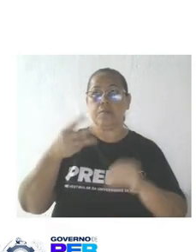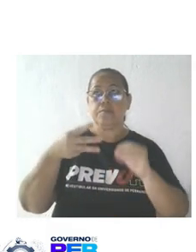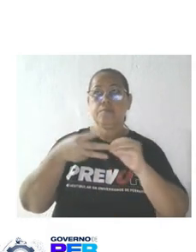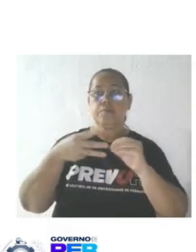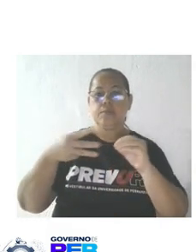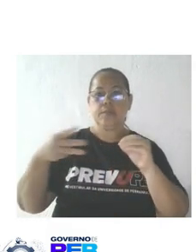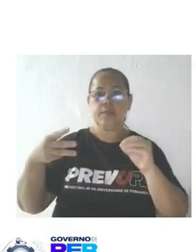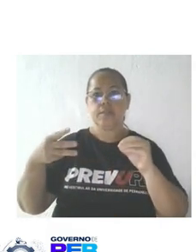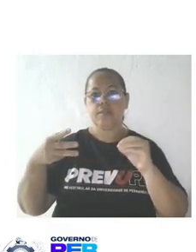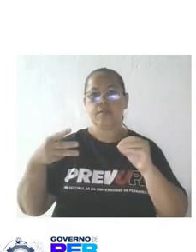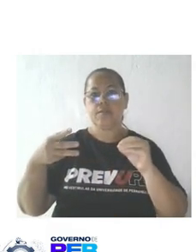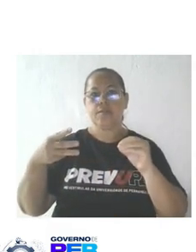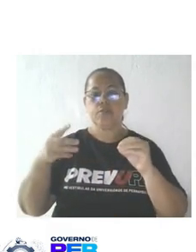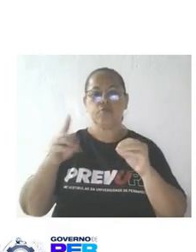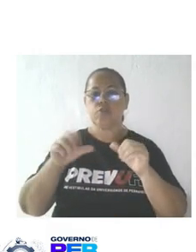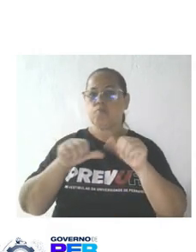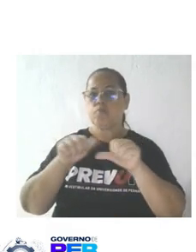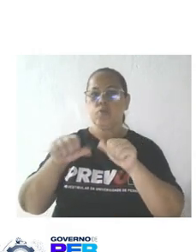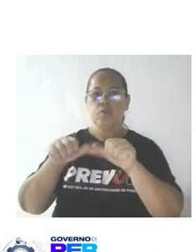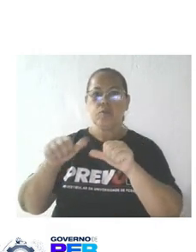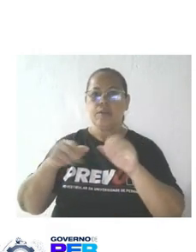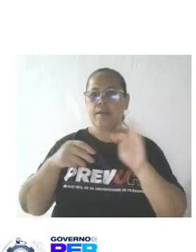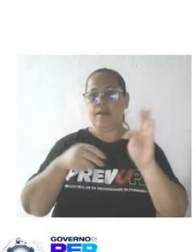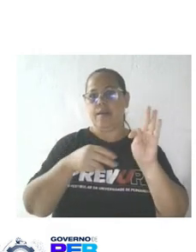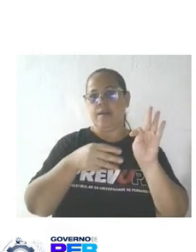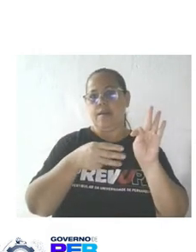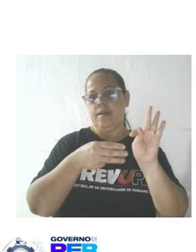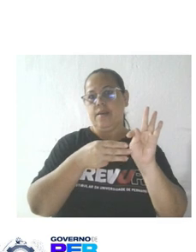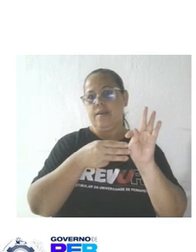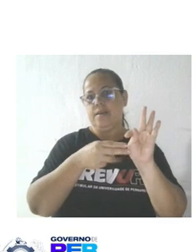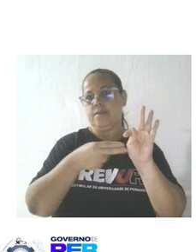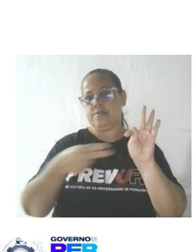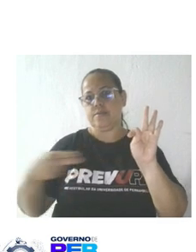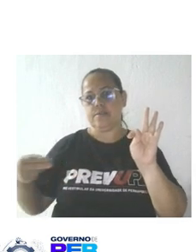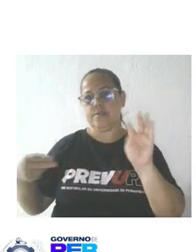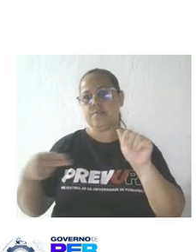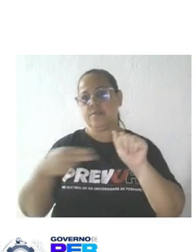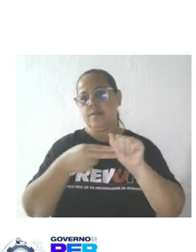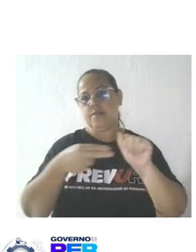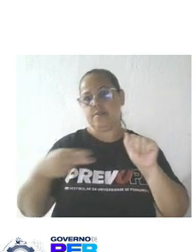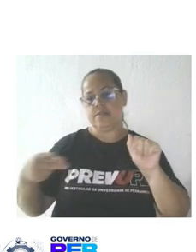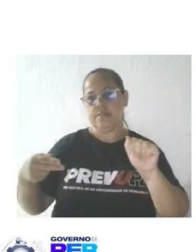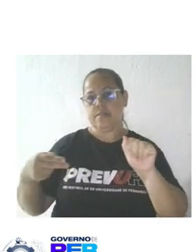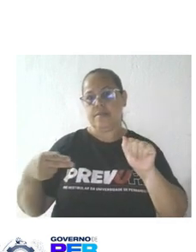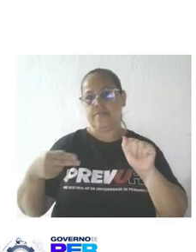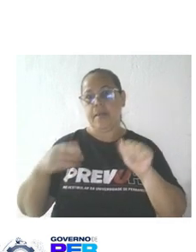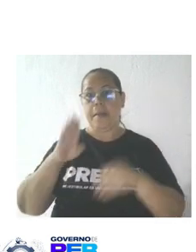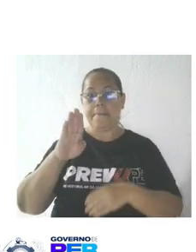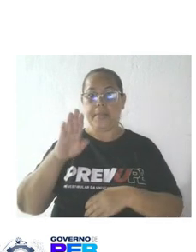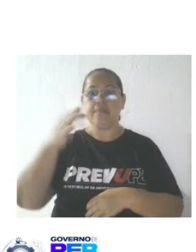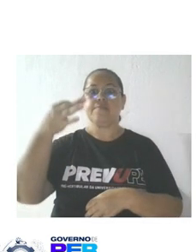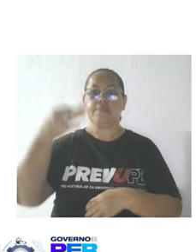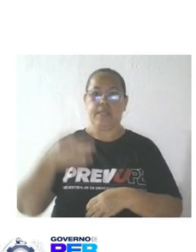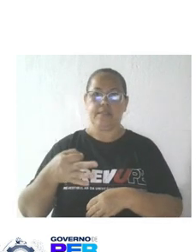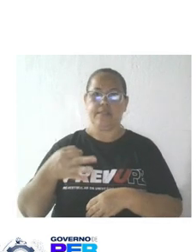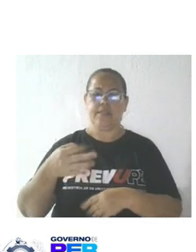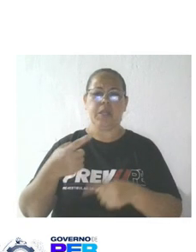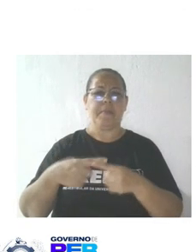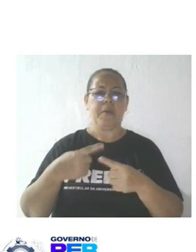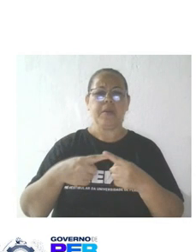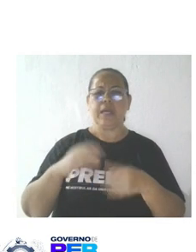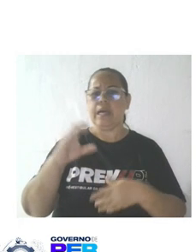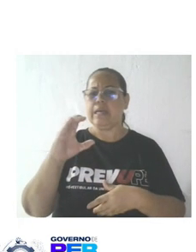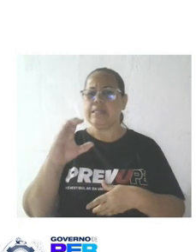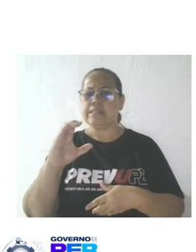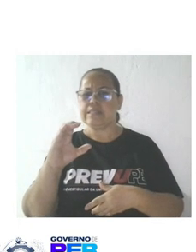era só o pessoal trocar a timina por acila. Ou seja, a nossa resposta correta é a letra B. Por que a letra C aqui,